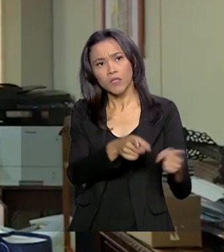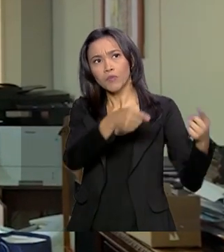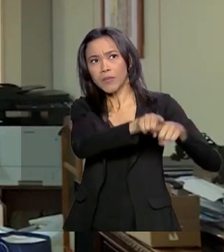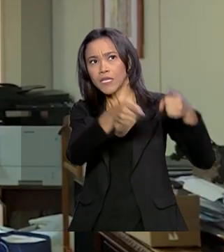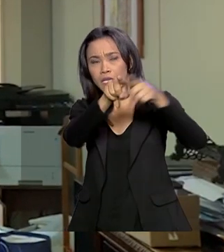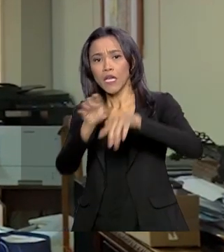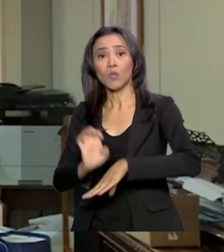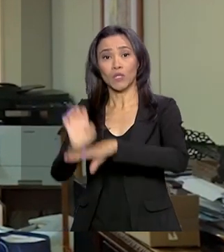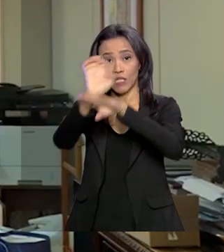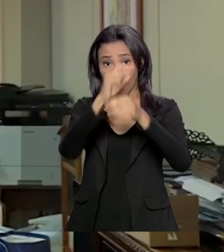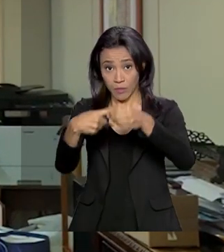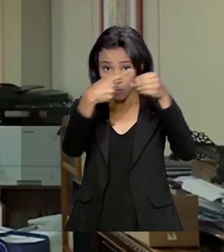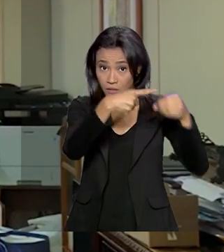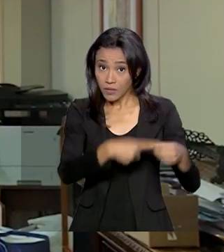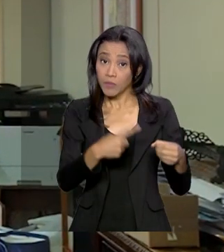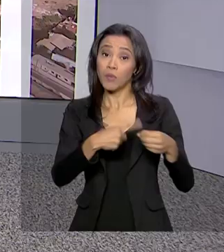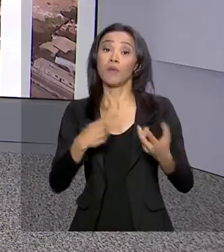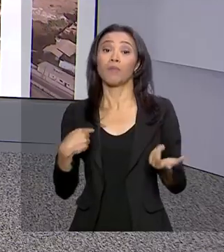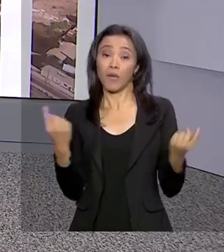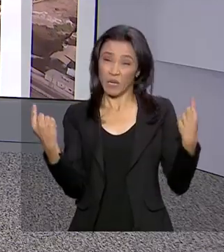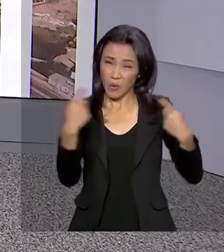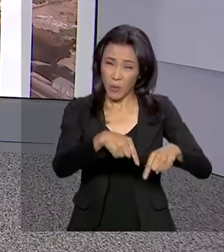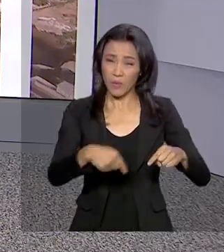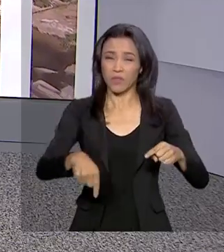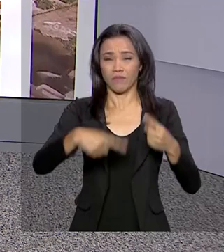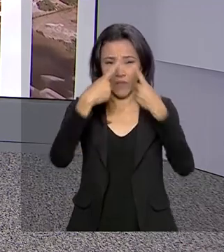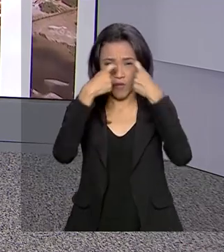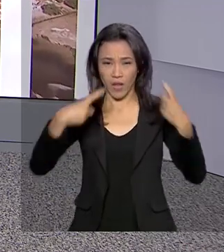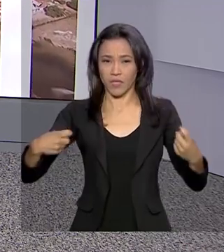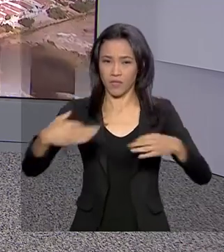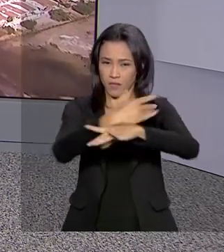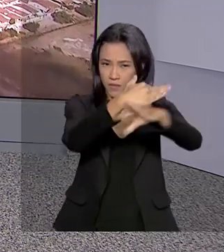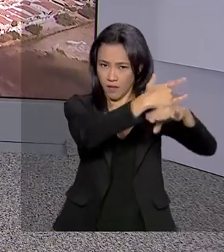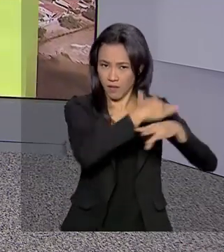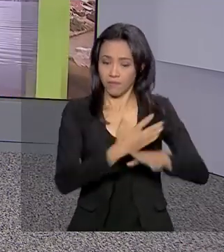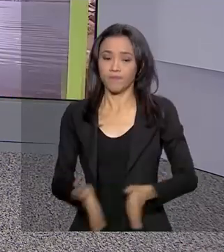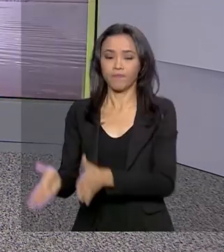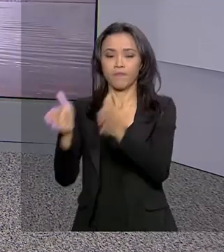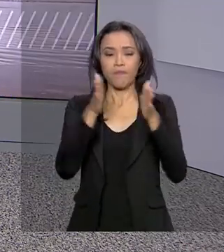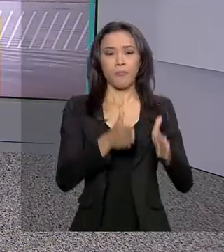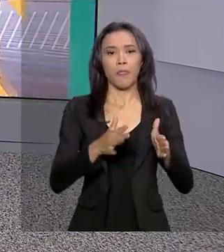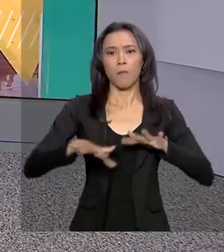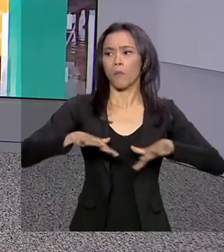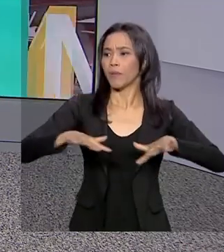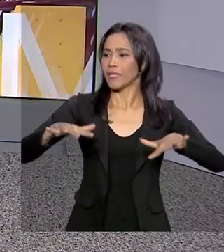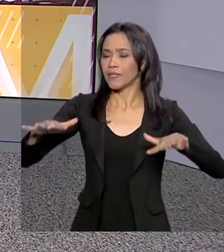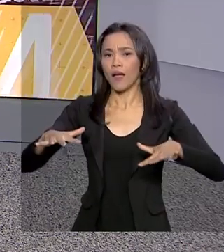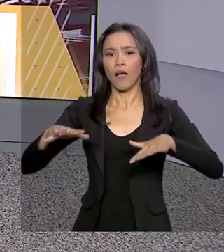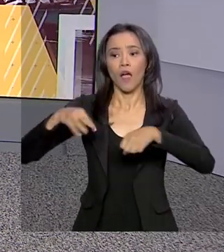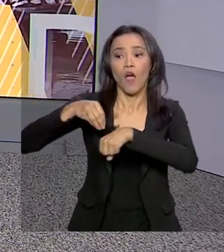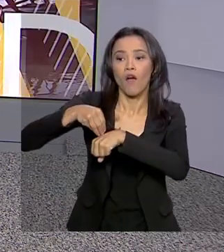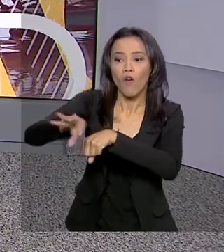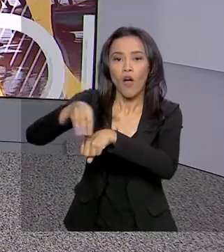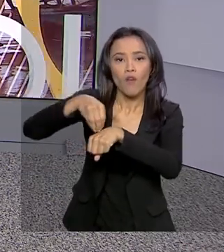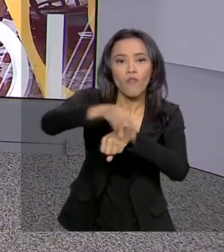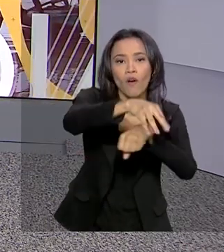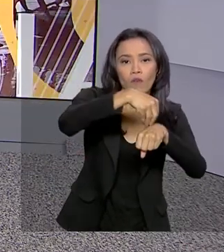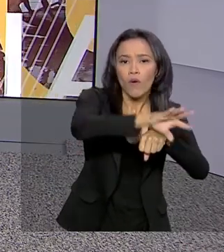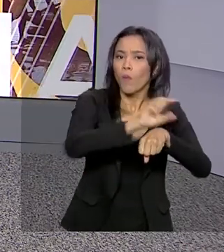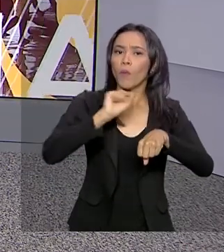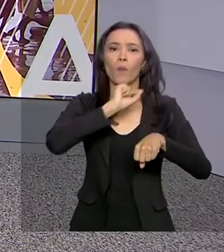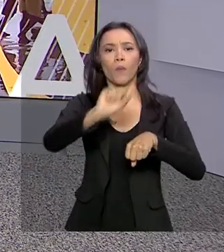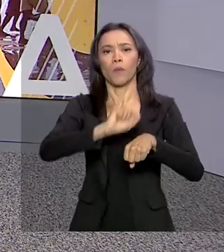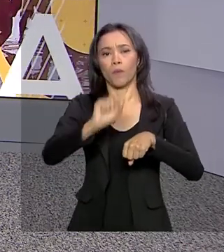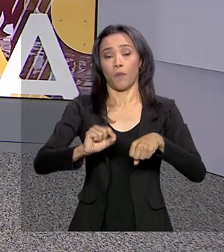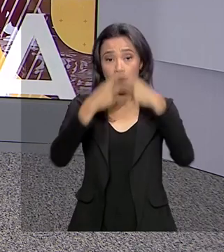enfrentamento mais de perto da violência urbana. Mobilizar a sociedade e oferecer informações para o enfrentamento à